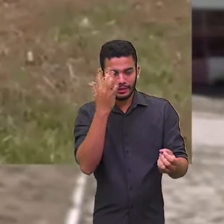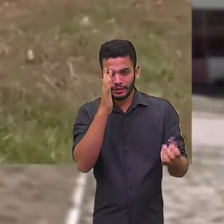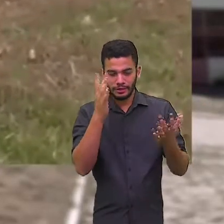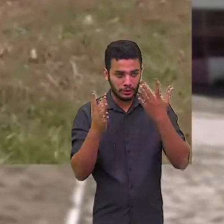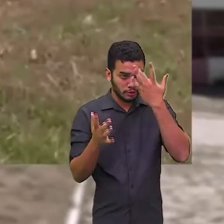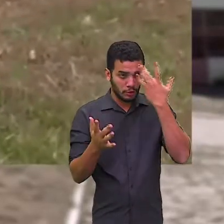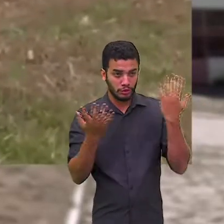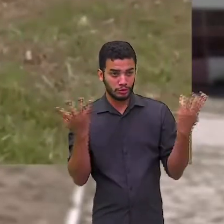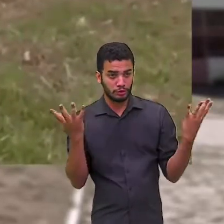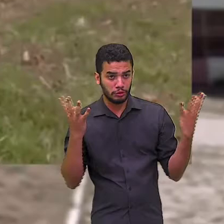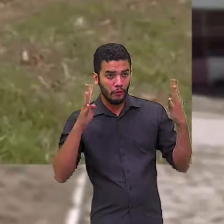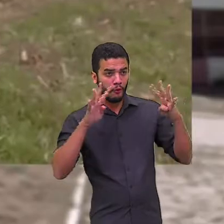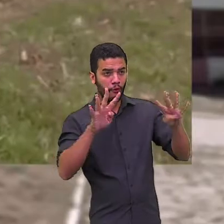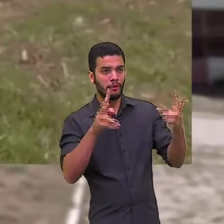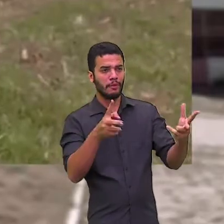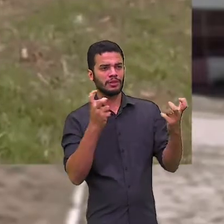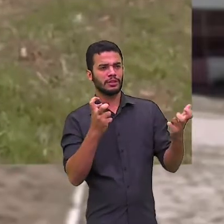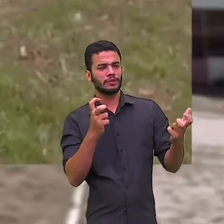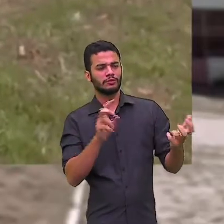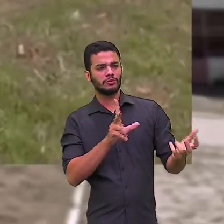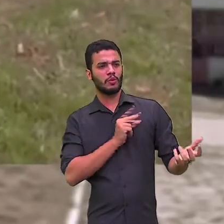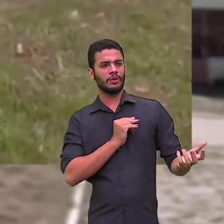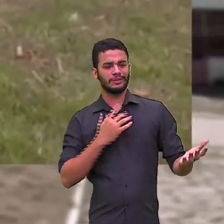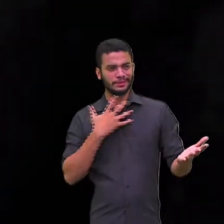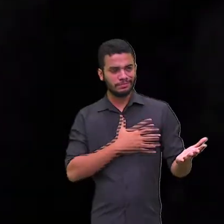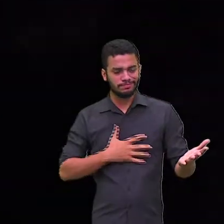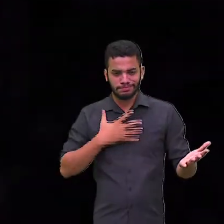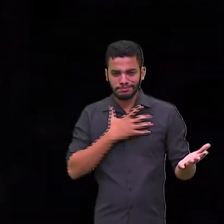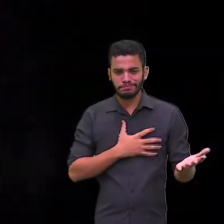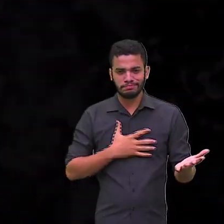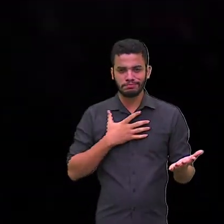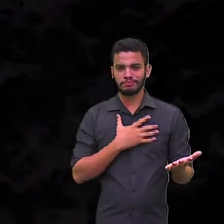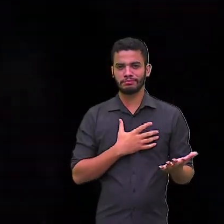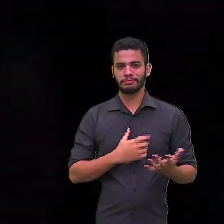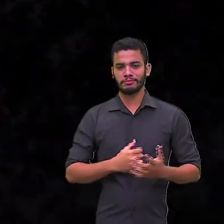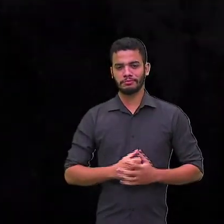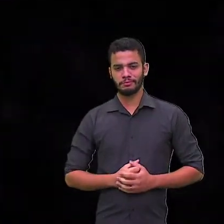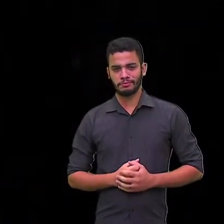todo mundo gosta, que todo mundo conhece, como se fosse da região.